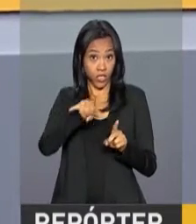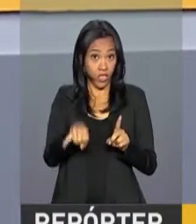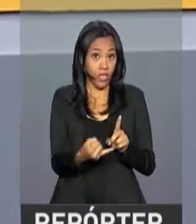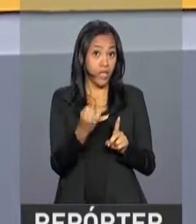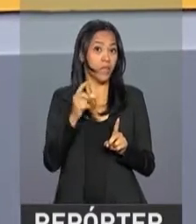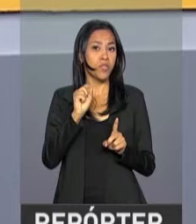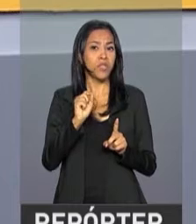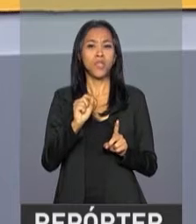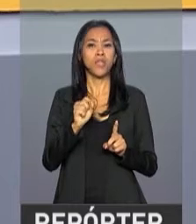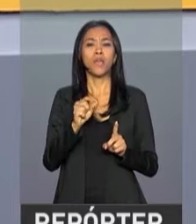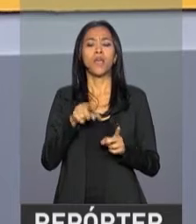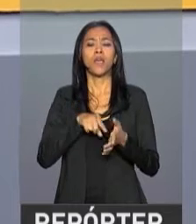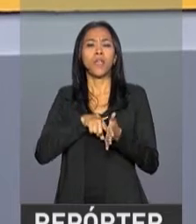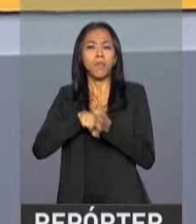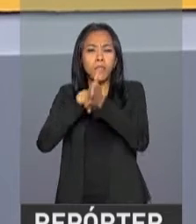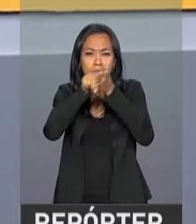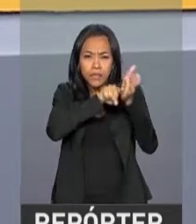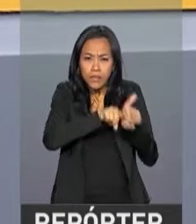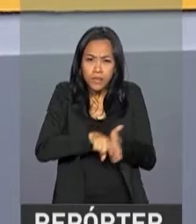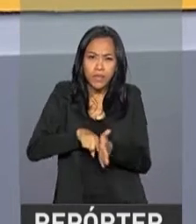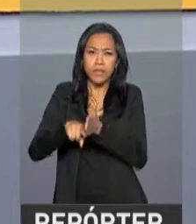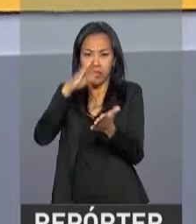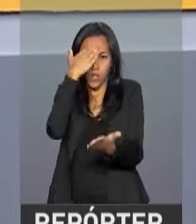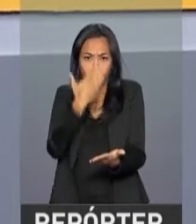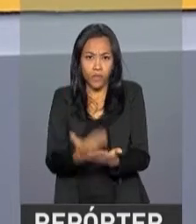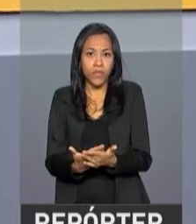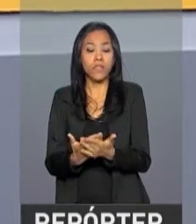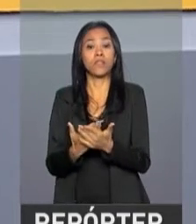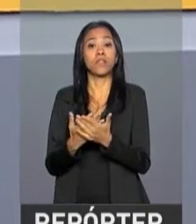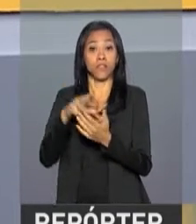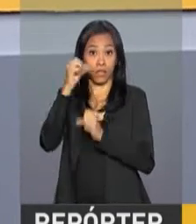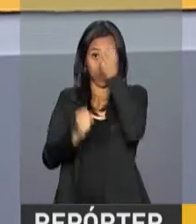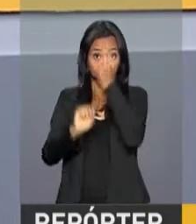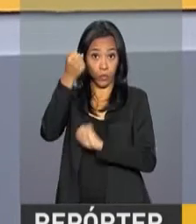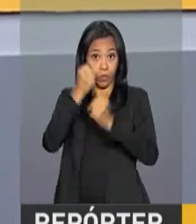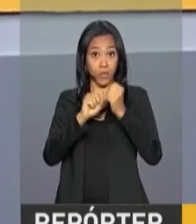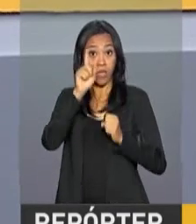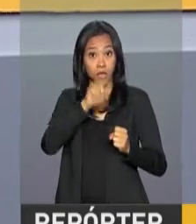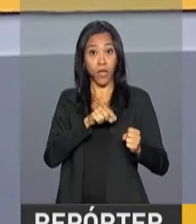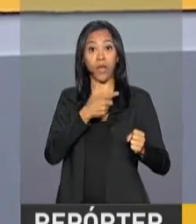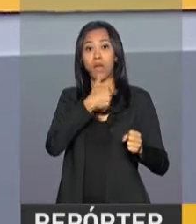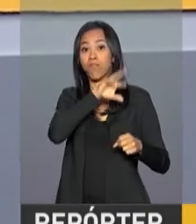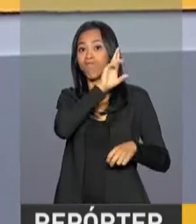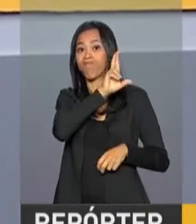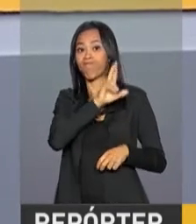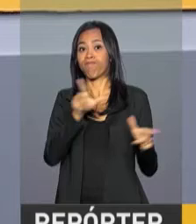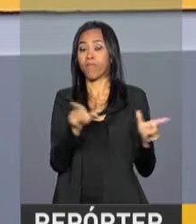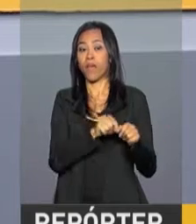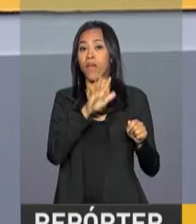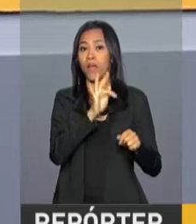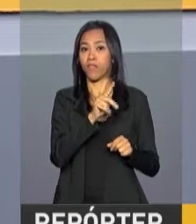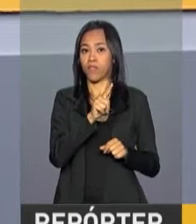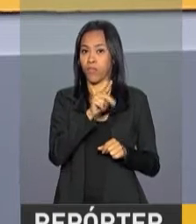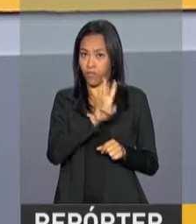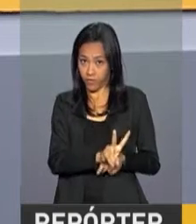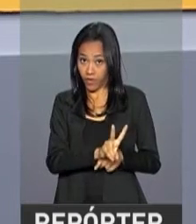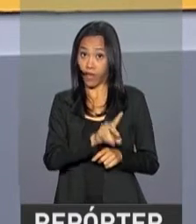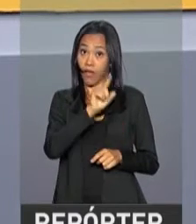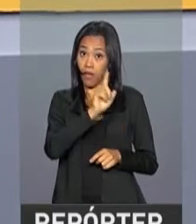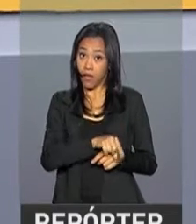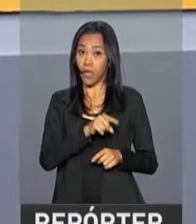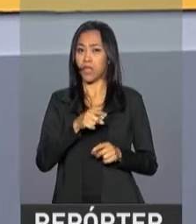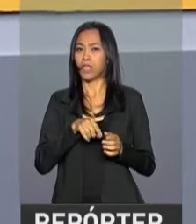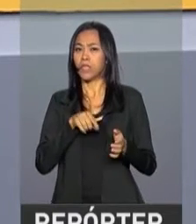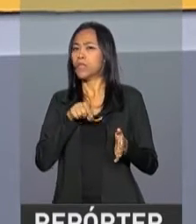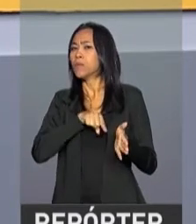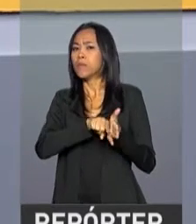índice de confiança da indústria medido pela fundação getúlio vargas cresceu meio ponto na comparação com o resultado consolidado de dezembro